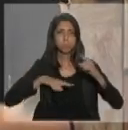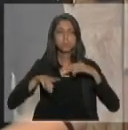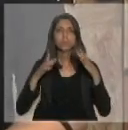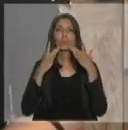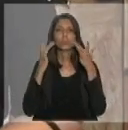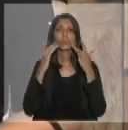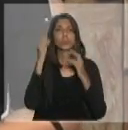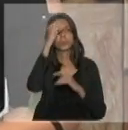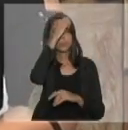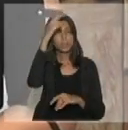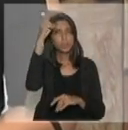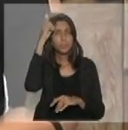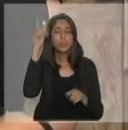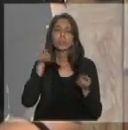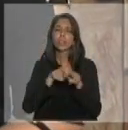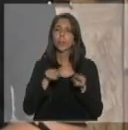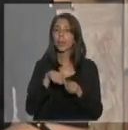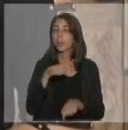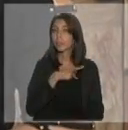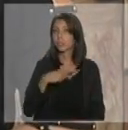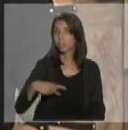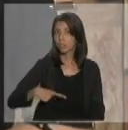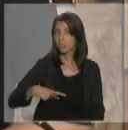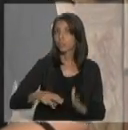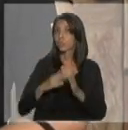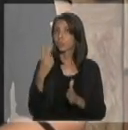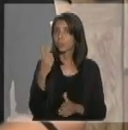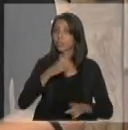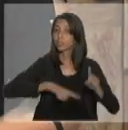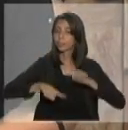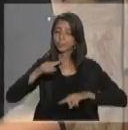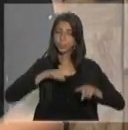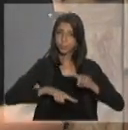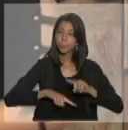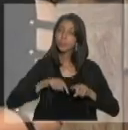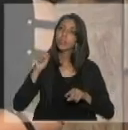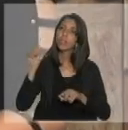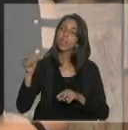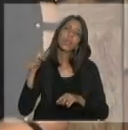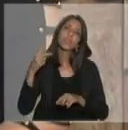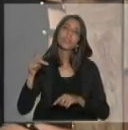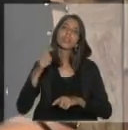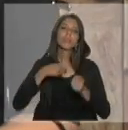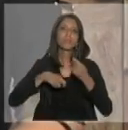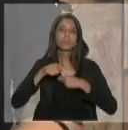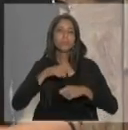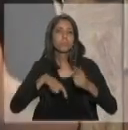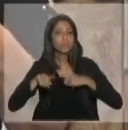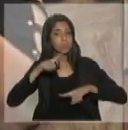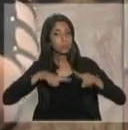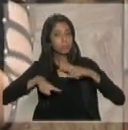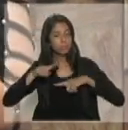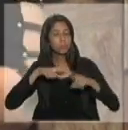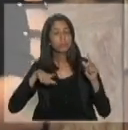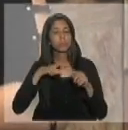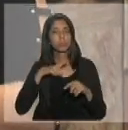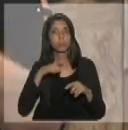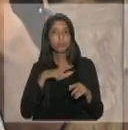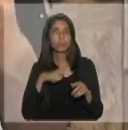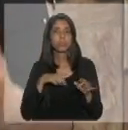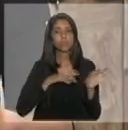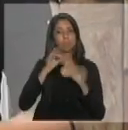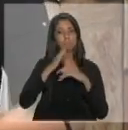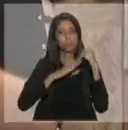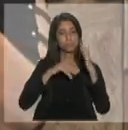Teatro Municipal e foi presidente também por 2 gestões. E lá você, na sua administração, você trouxe para o balé uma estrutura